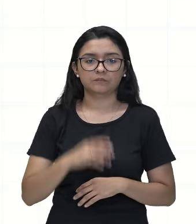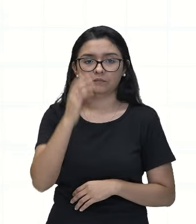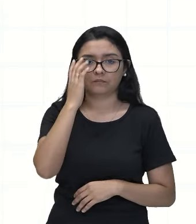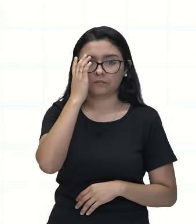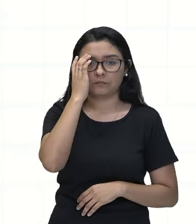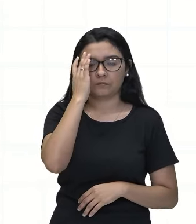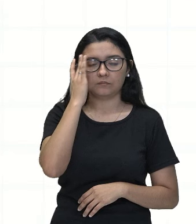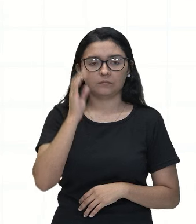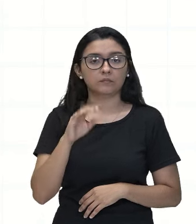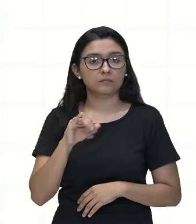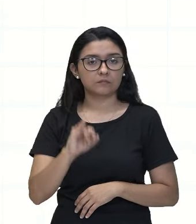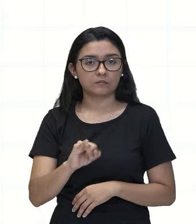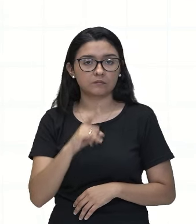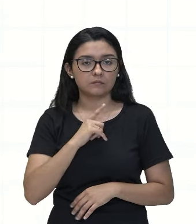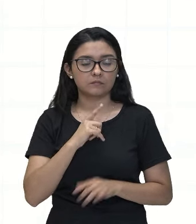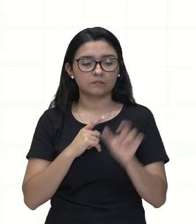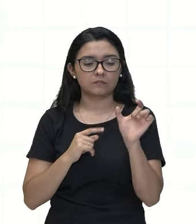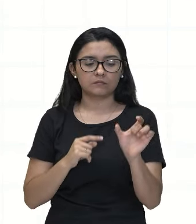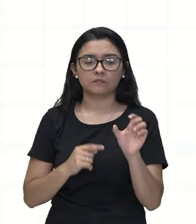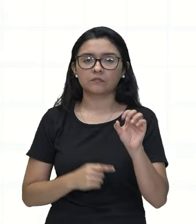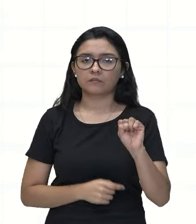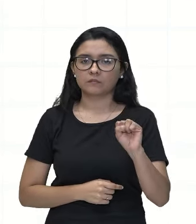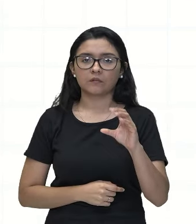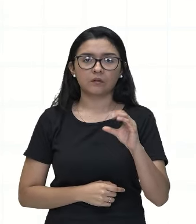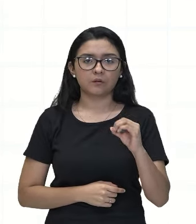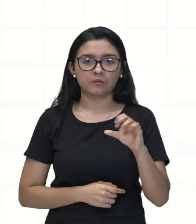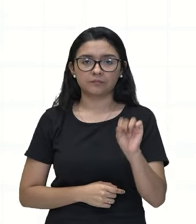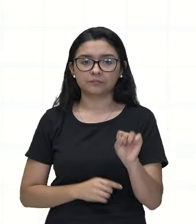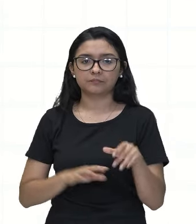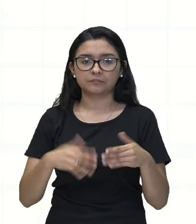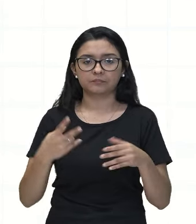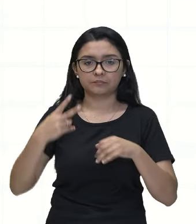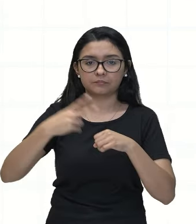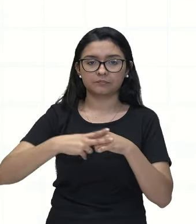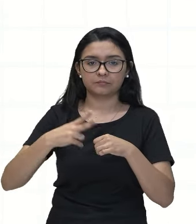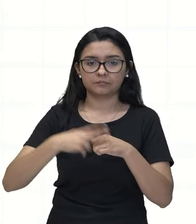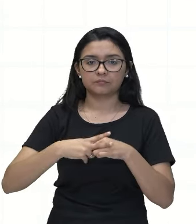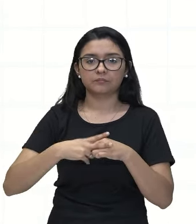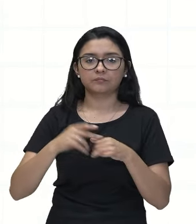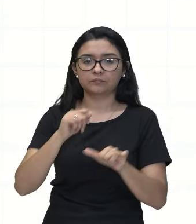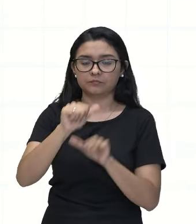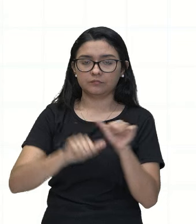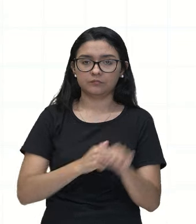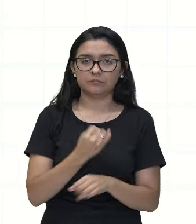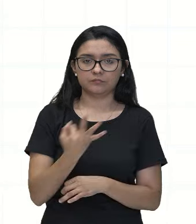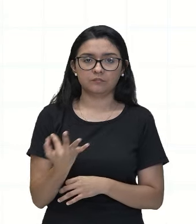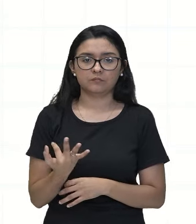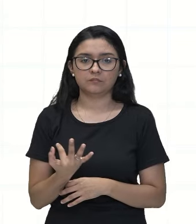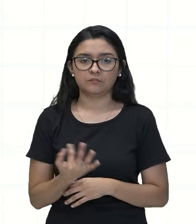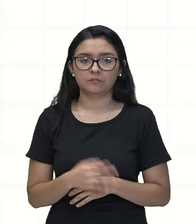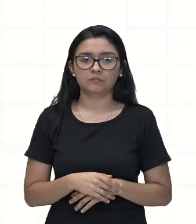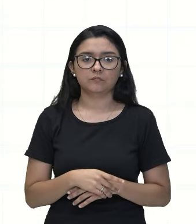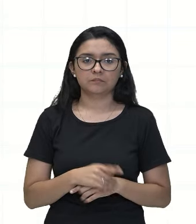né então se ele tá acompanhado o artigo os o verbo fica no plural